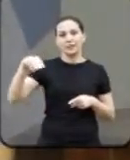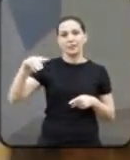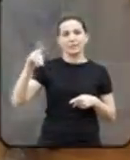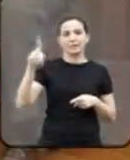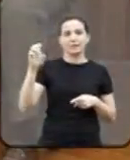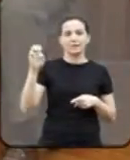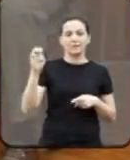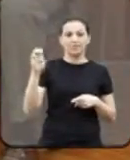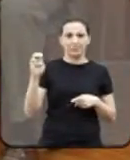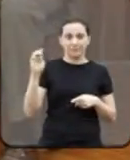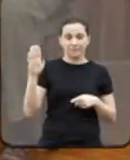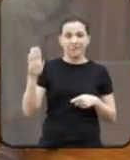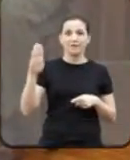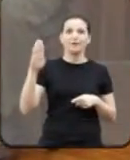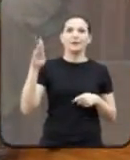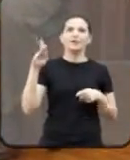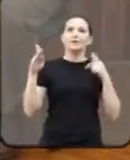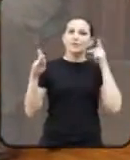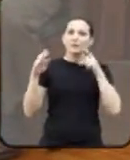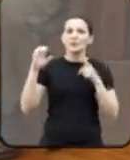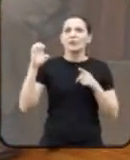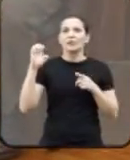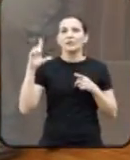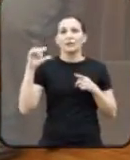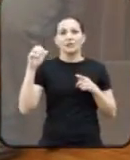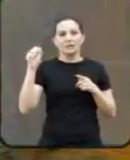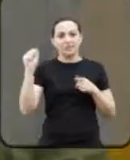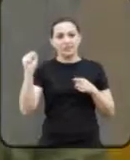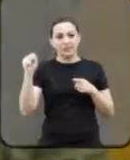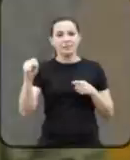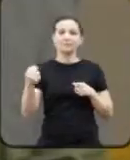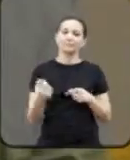Elias Shediek. Vereador, primeiramente a sua saudação.